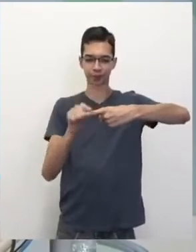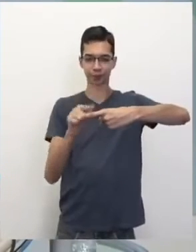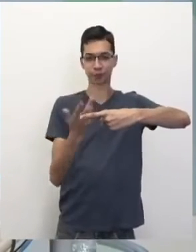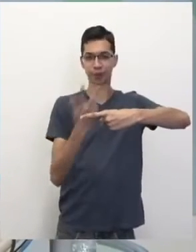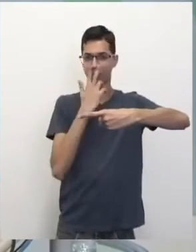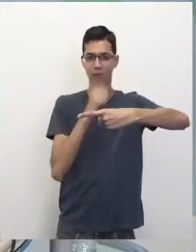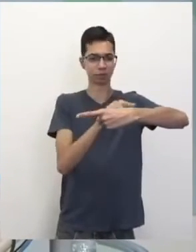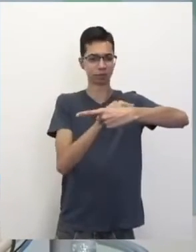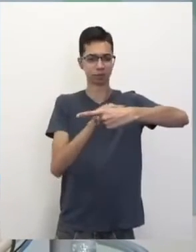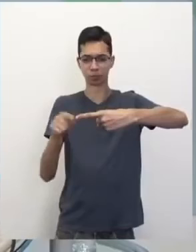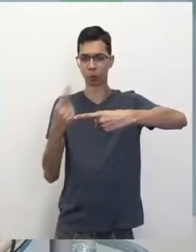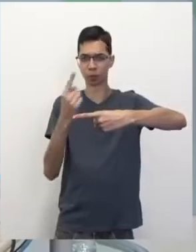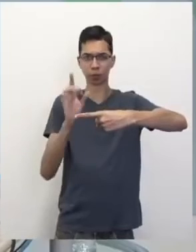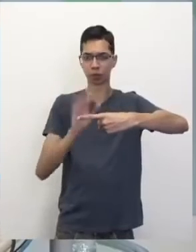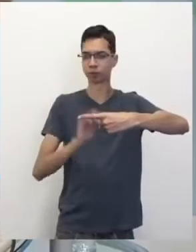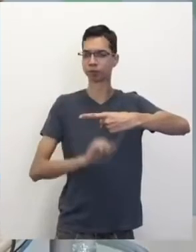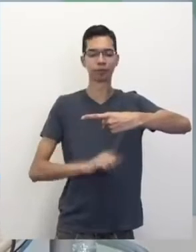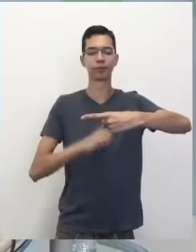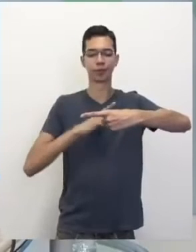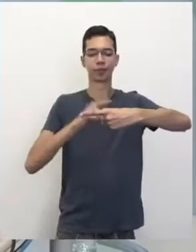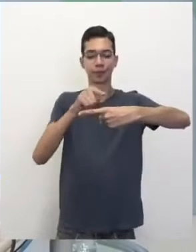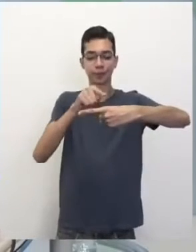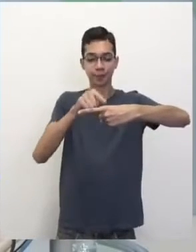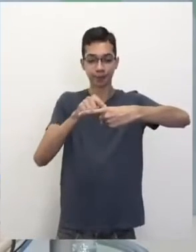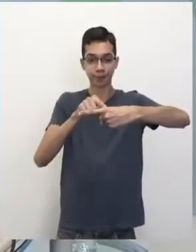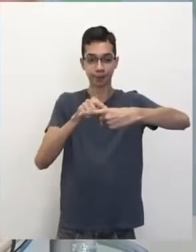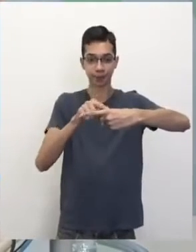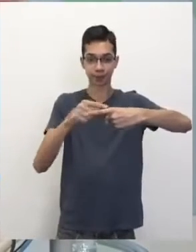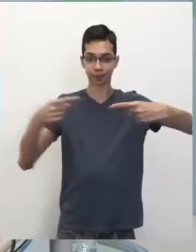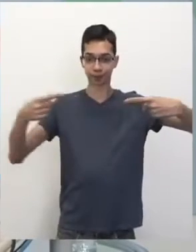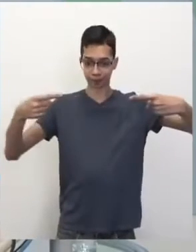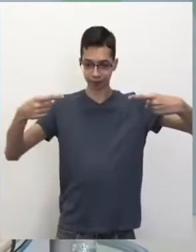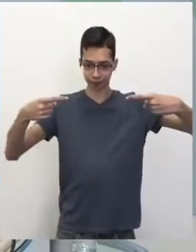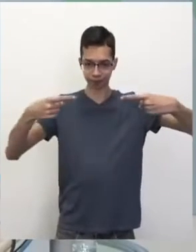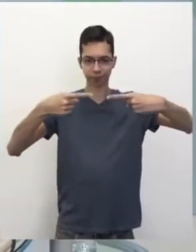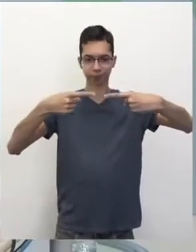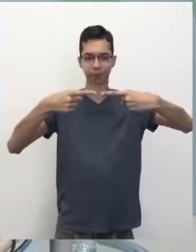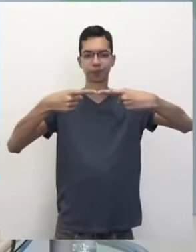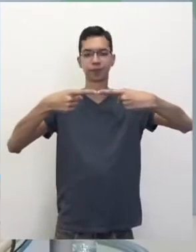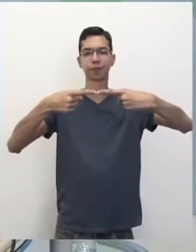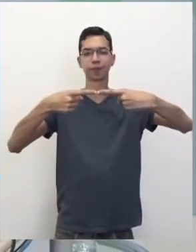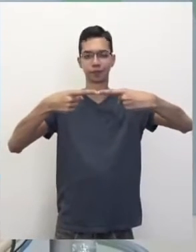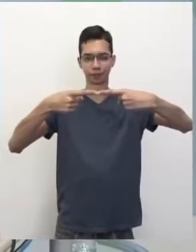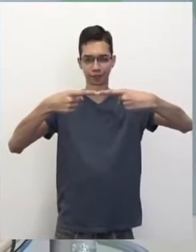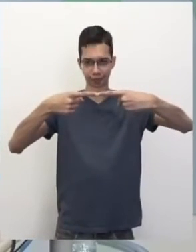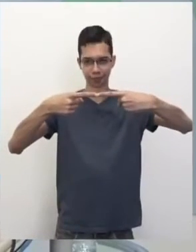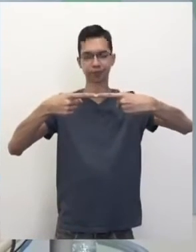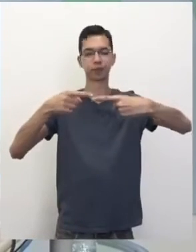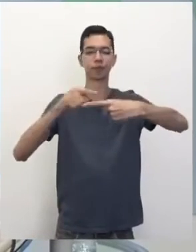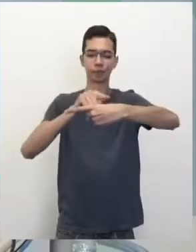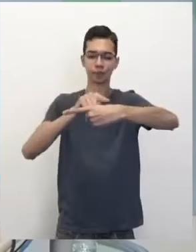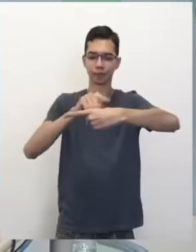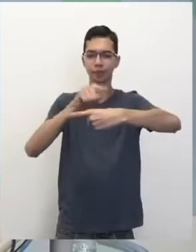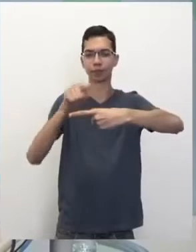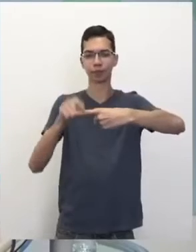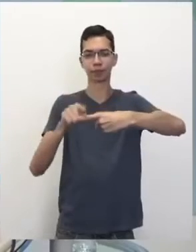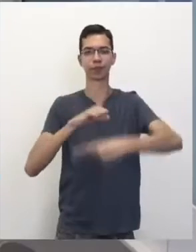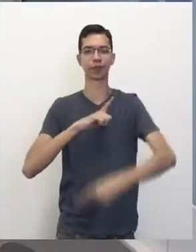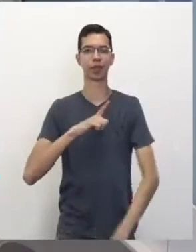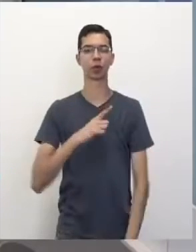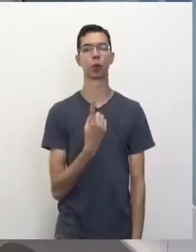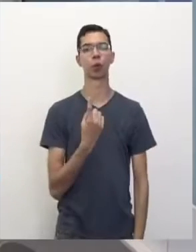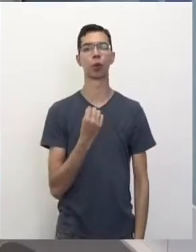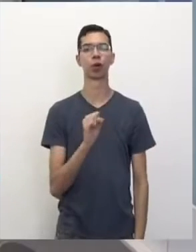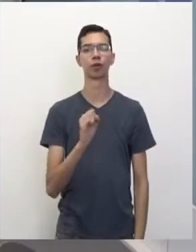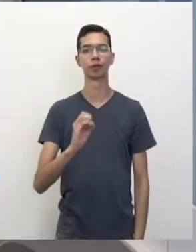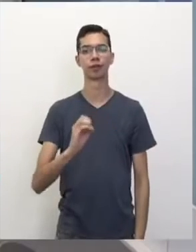O OB e o OA, né? Então, eles unidos, completamente abertos, né? Então, a gente vai ter aí um ângulo de 180 graus. Legal, Isso muito mesmo, bom, muito isso bom.